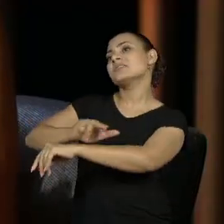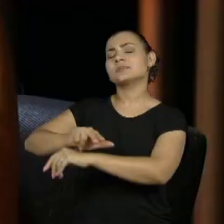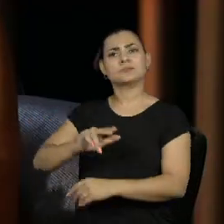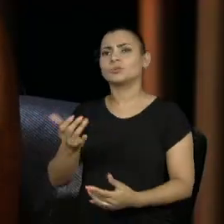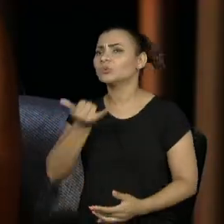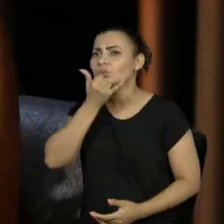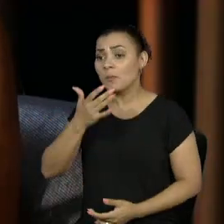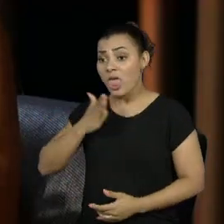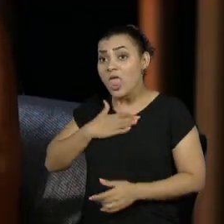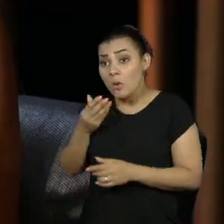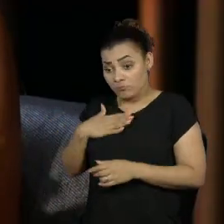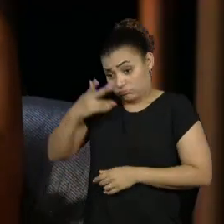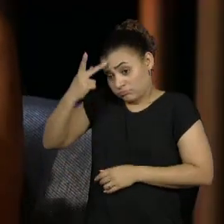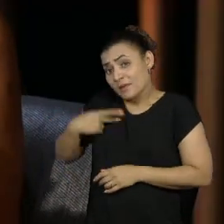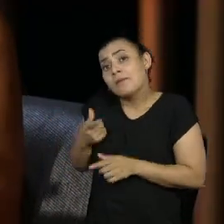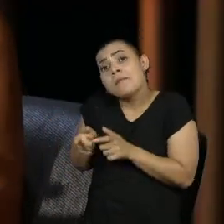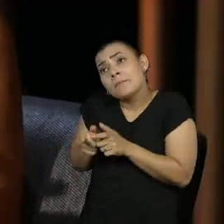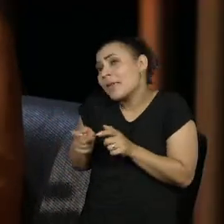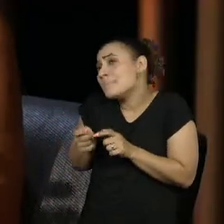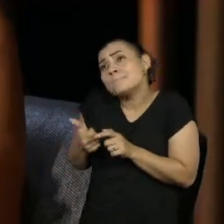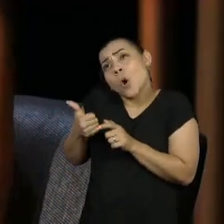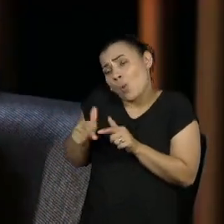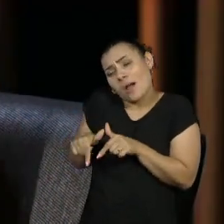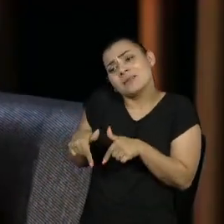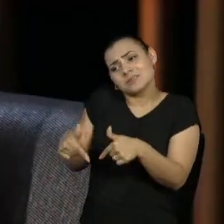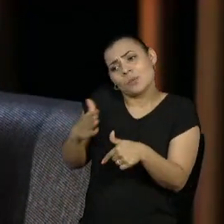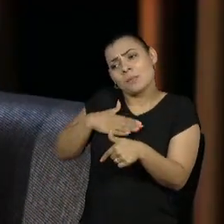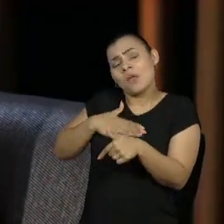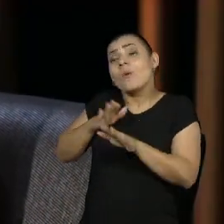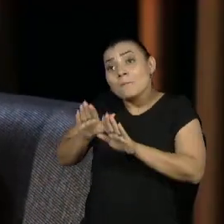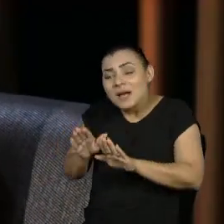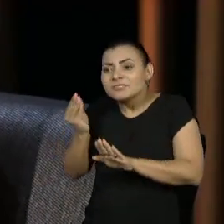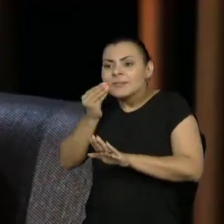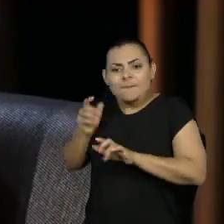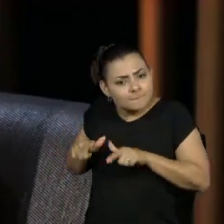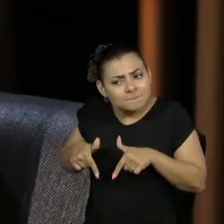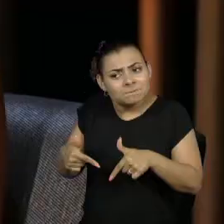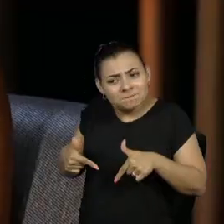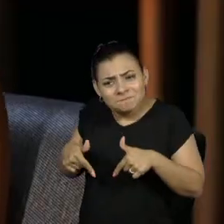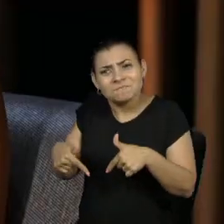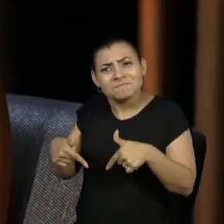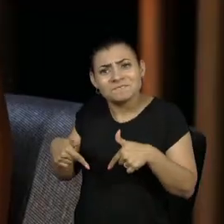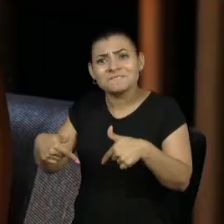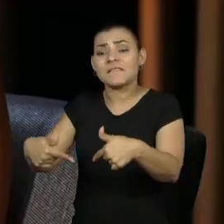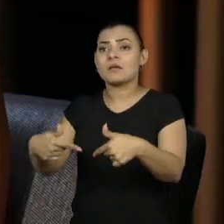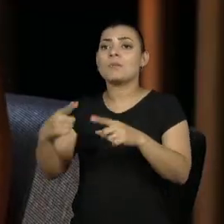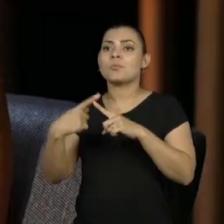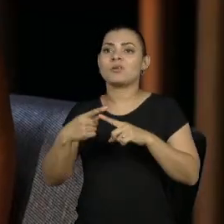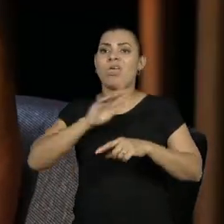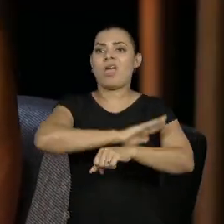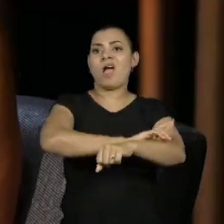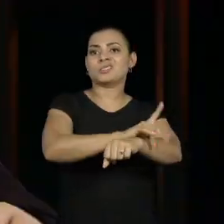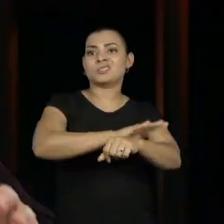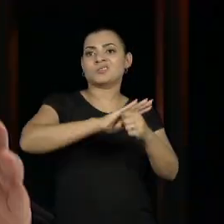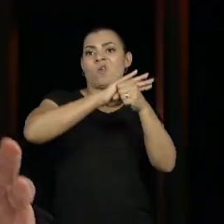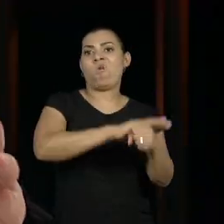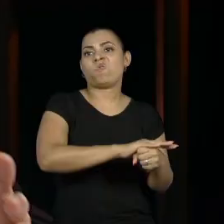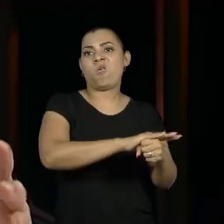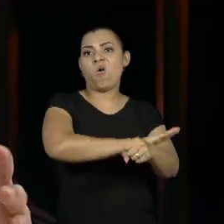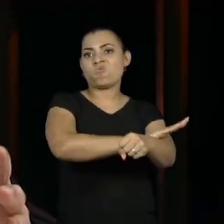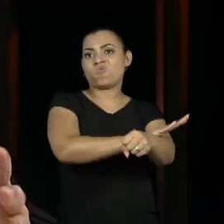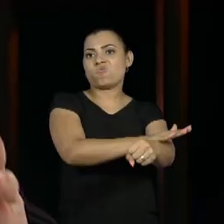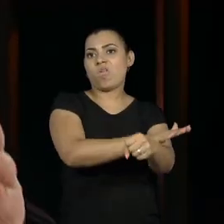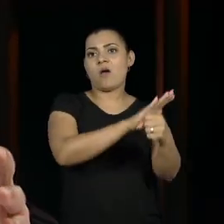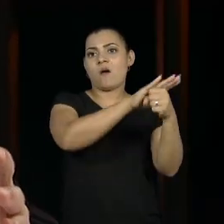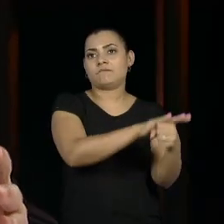cumprir com o meu caminhãozinho pequeno né para desmontagem dessa linguagem perversa que é o racismo você